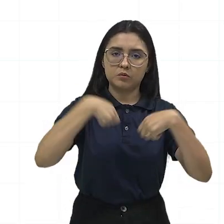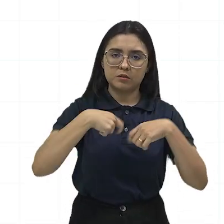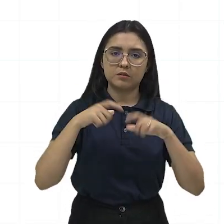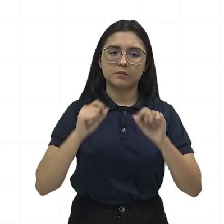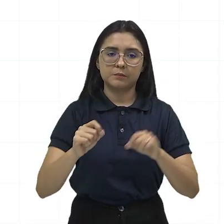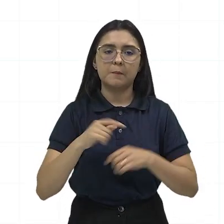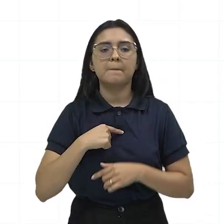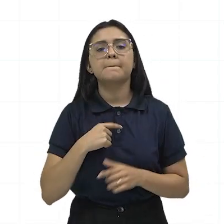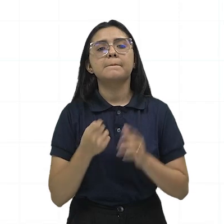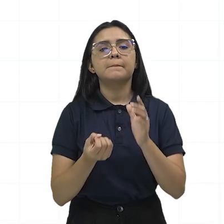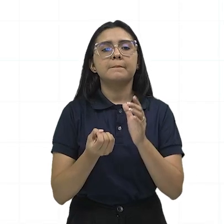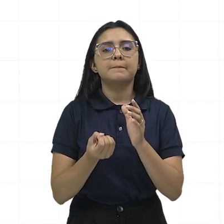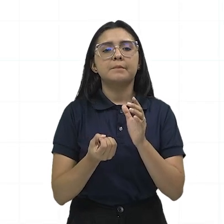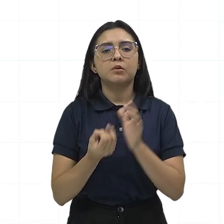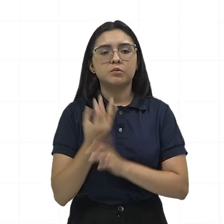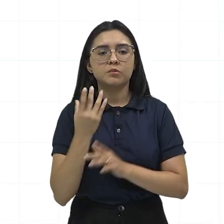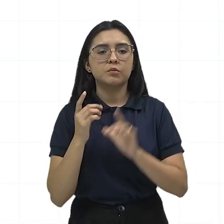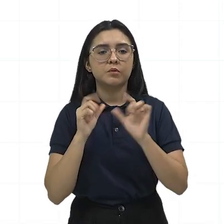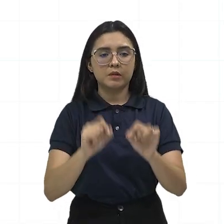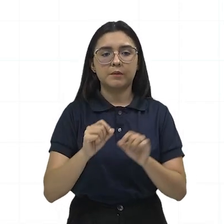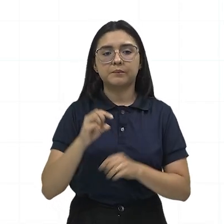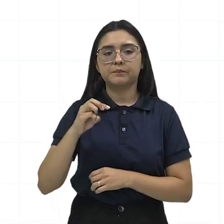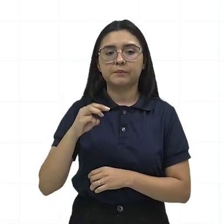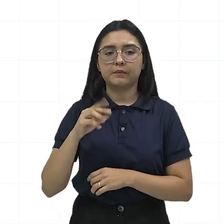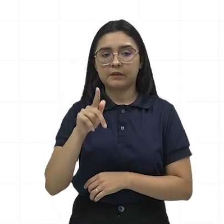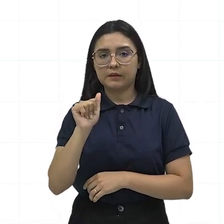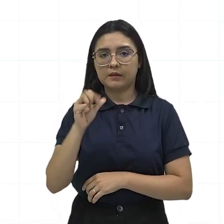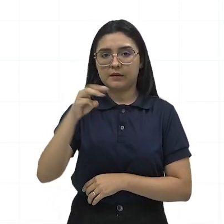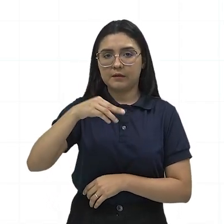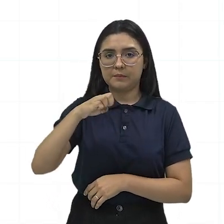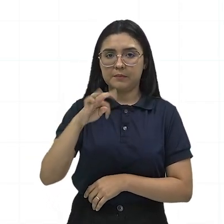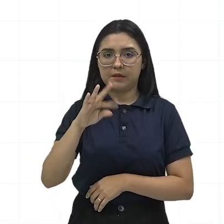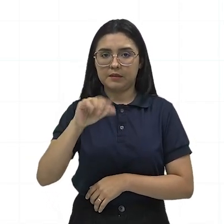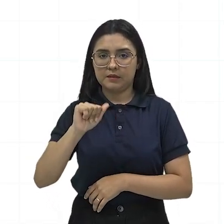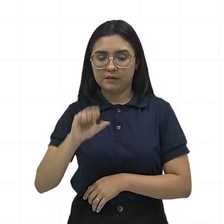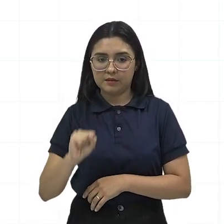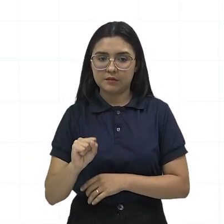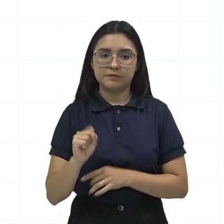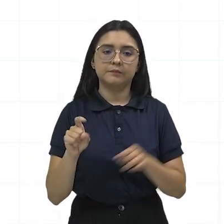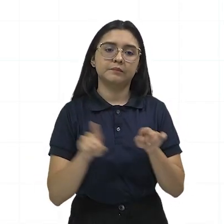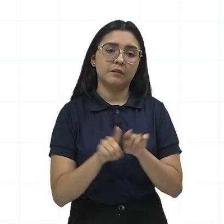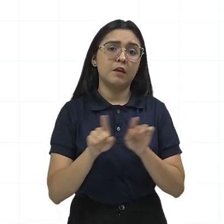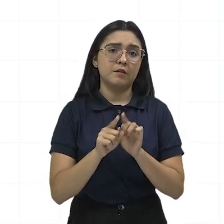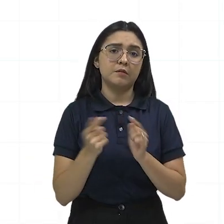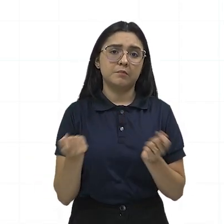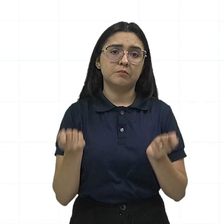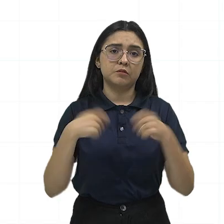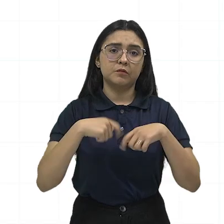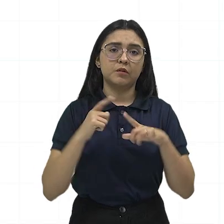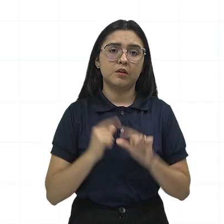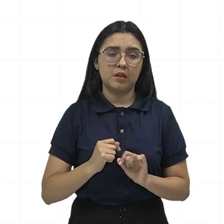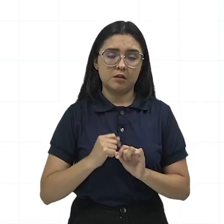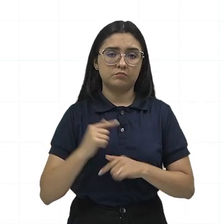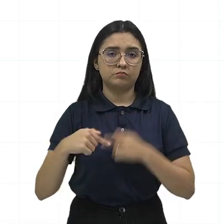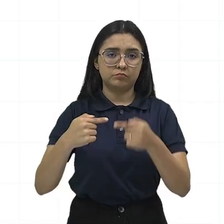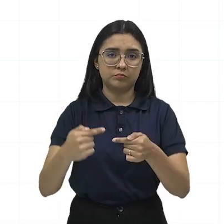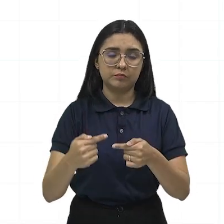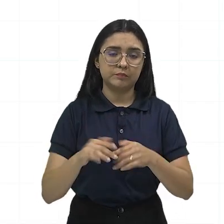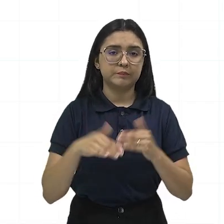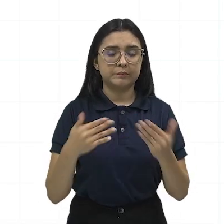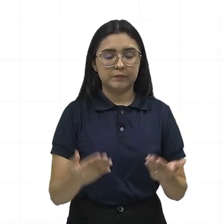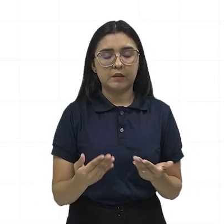produzir gametas, maturá-los e, consequentemente, gerar novos indivíduos. Então, quer dizer que